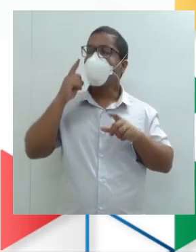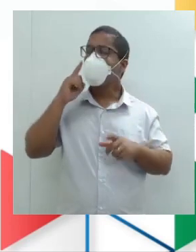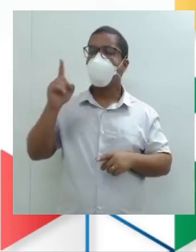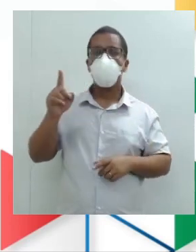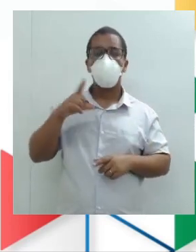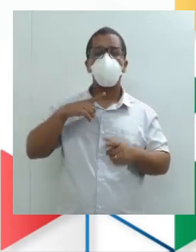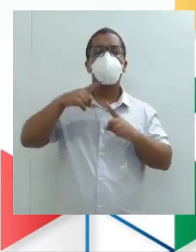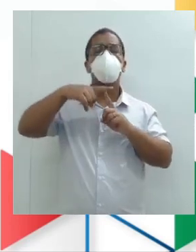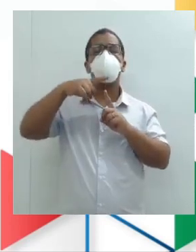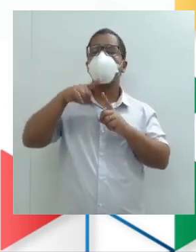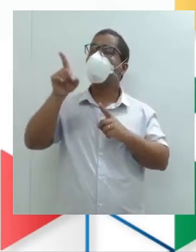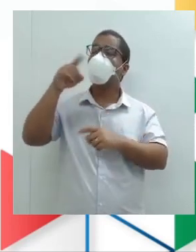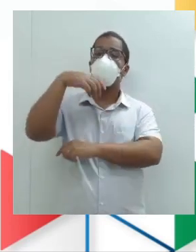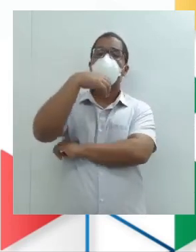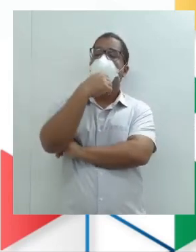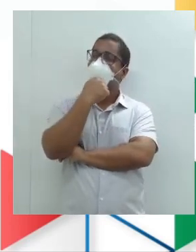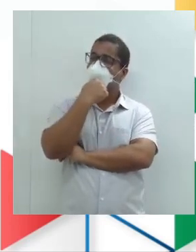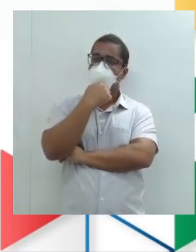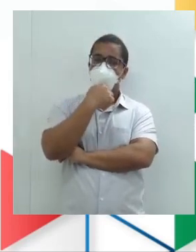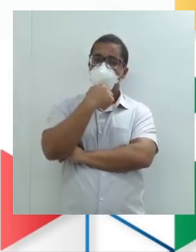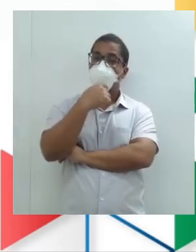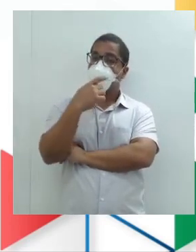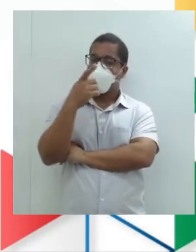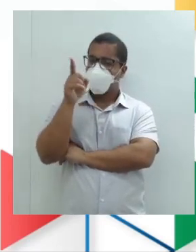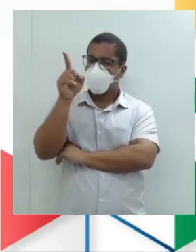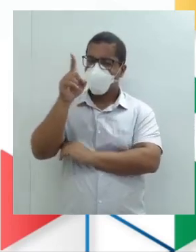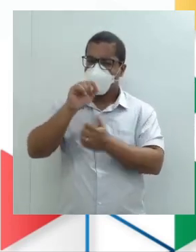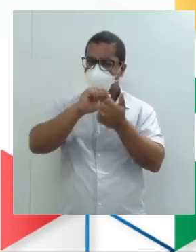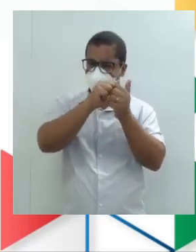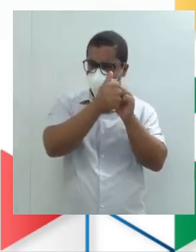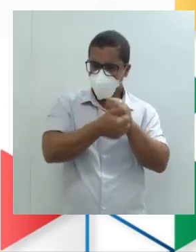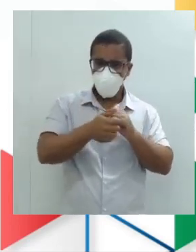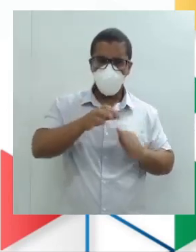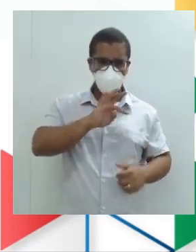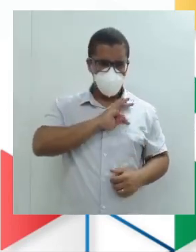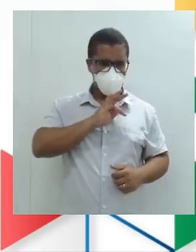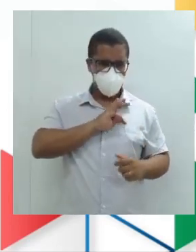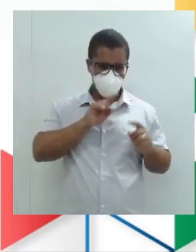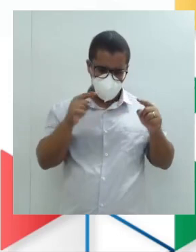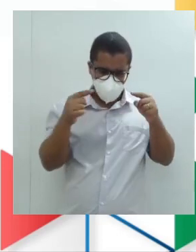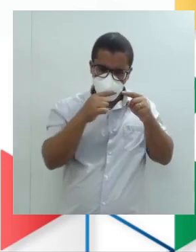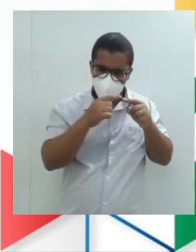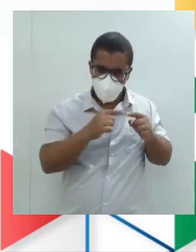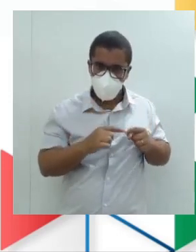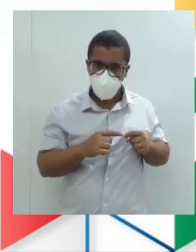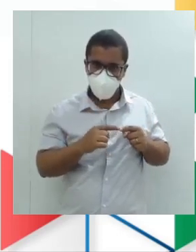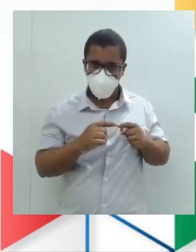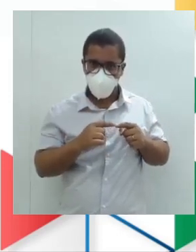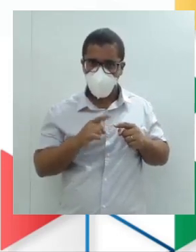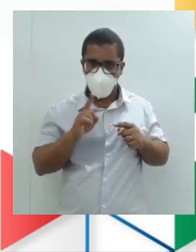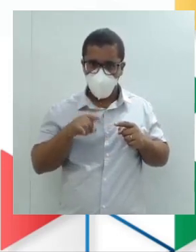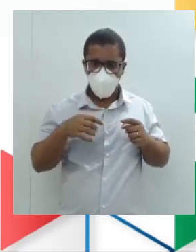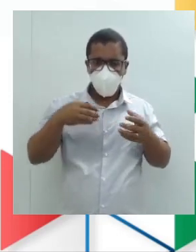de esporte seria esse? Será que era um esporte técnico combinatório? Existe uma